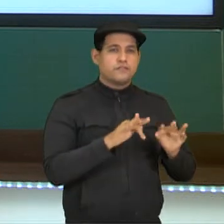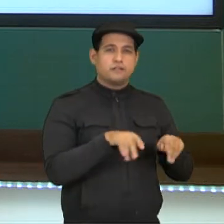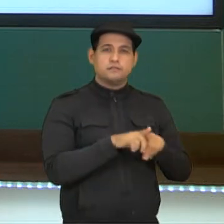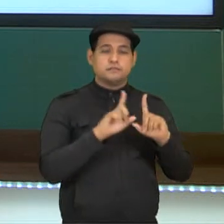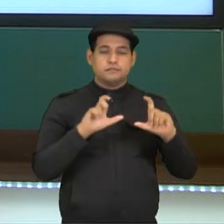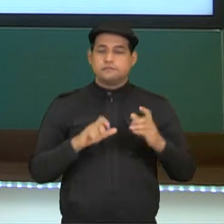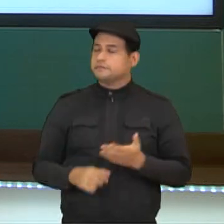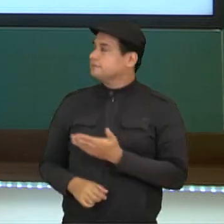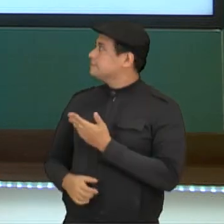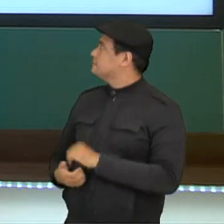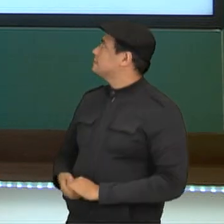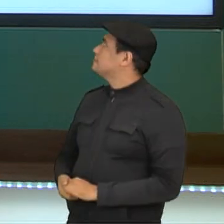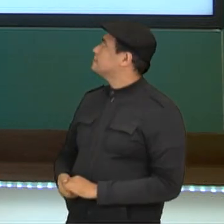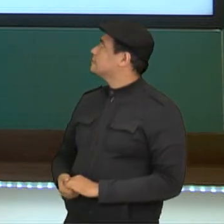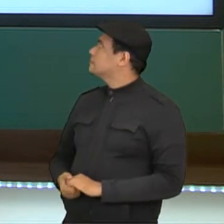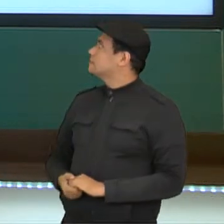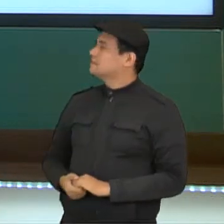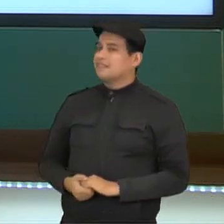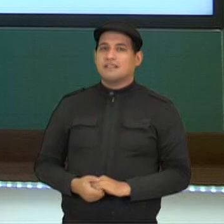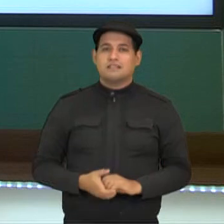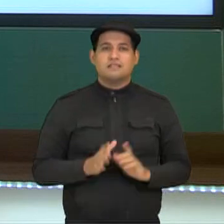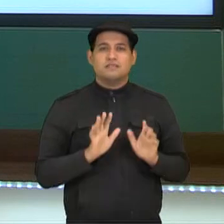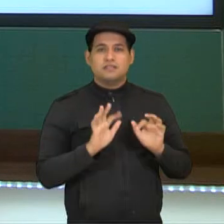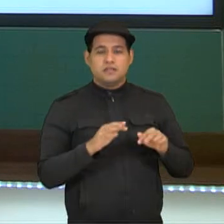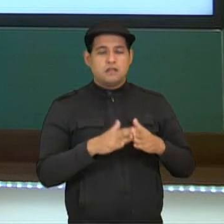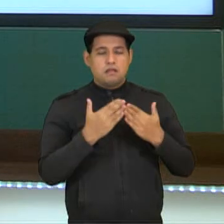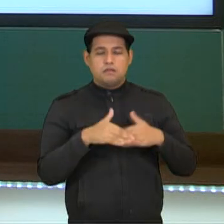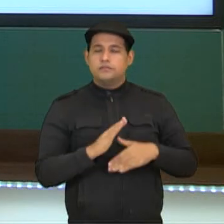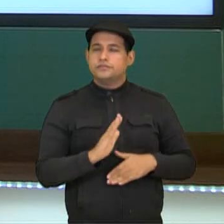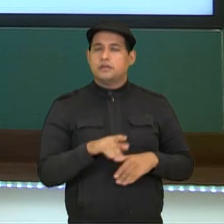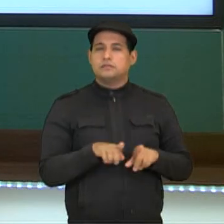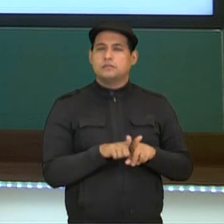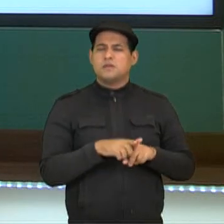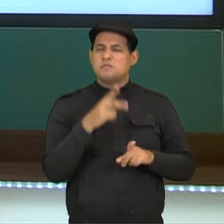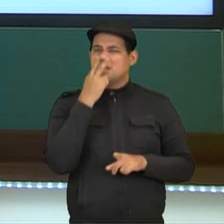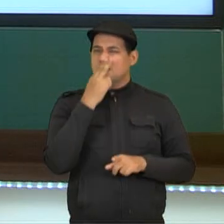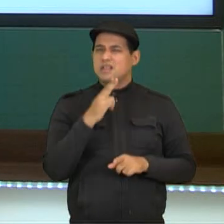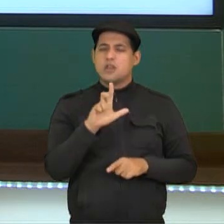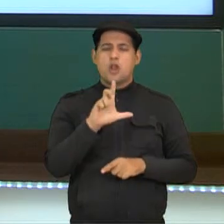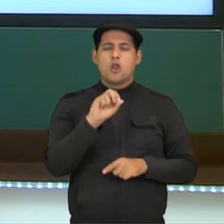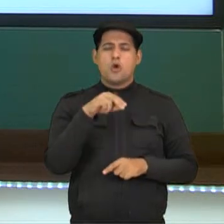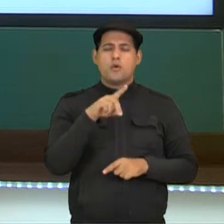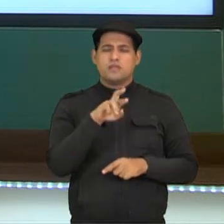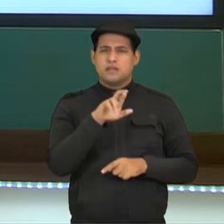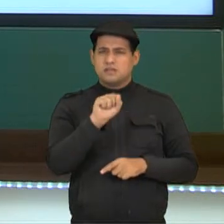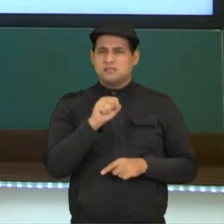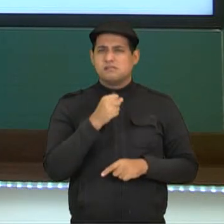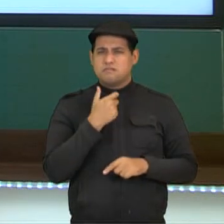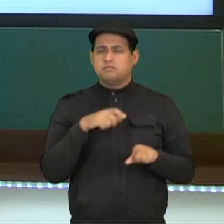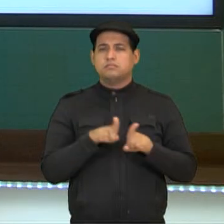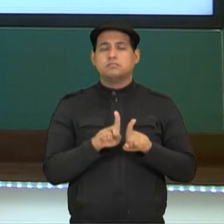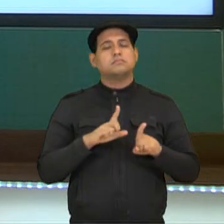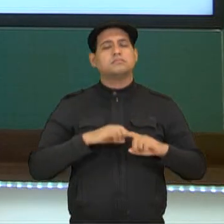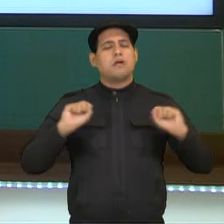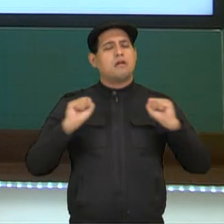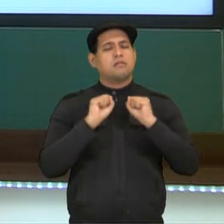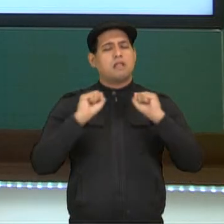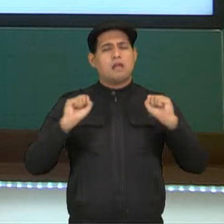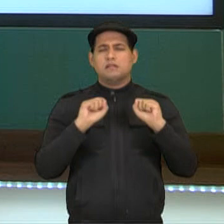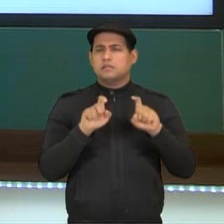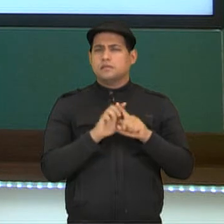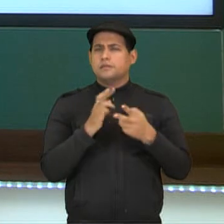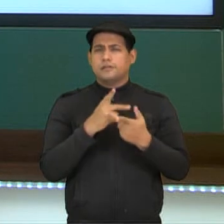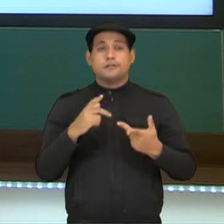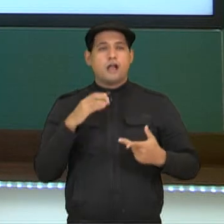na imagem o final de uma prova, né? Acho que foi em Londres. Os atletas ali, computação